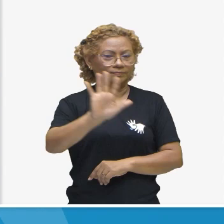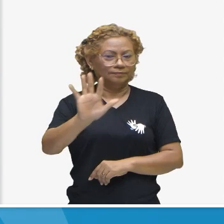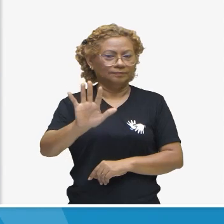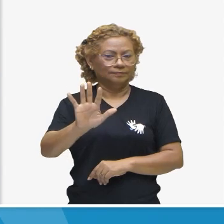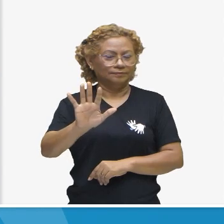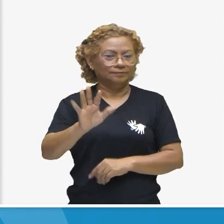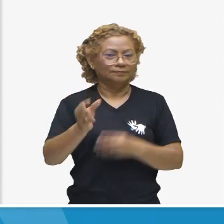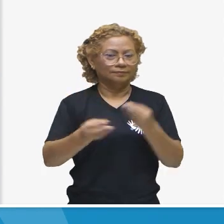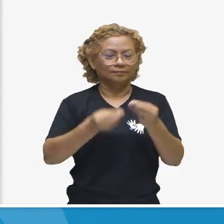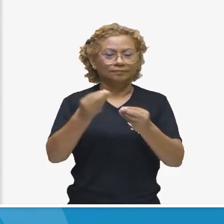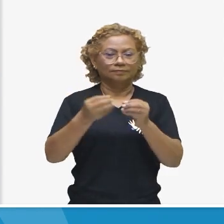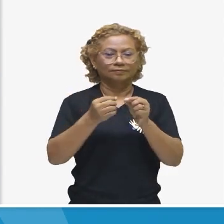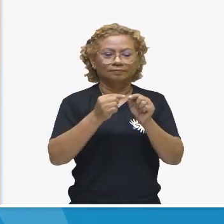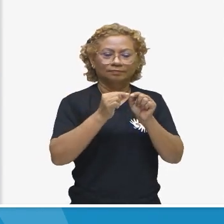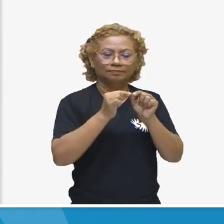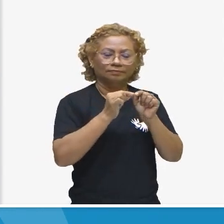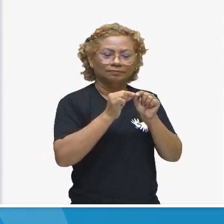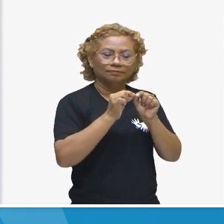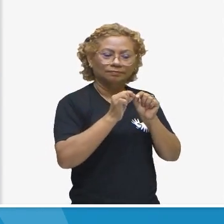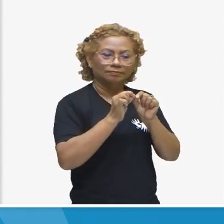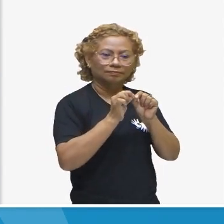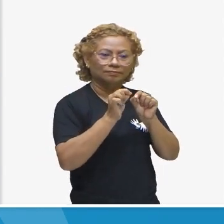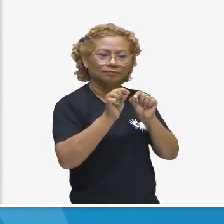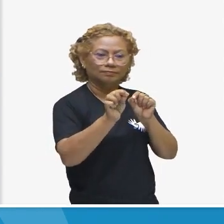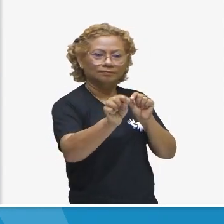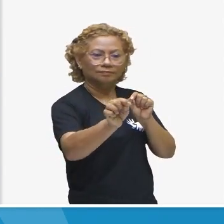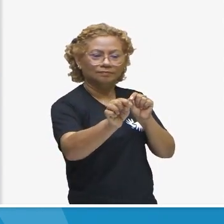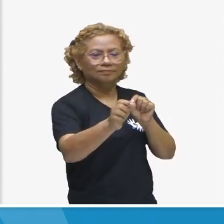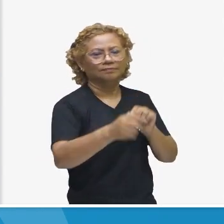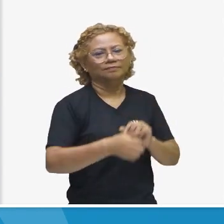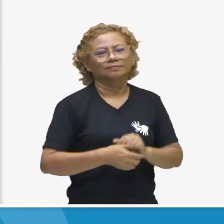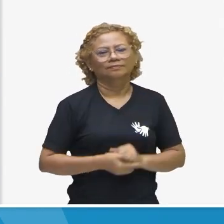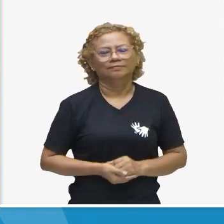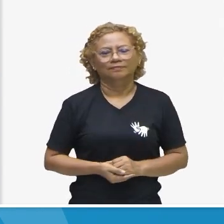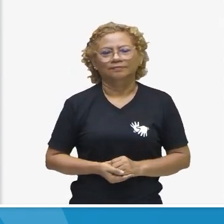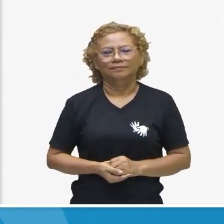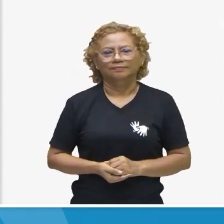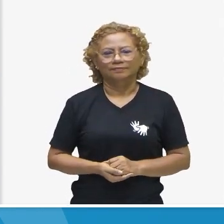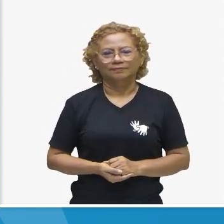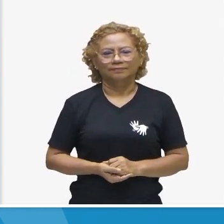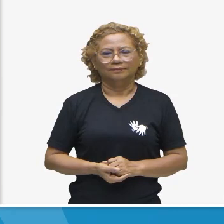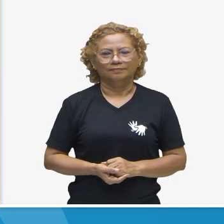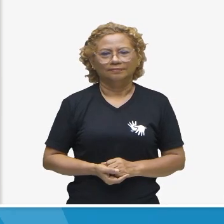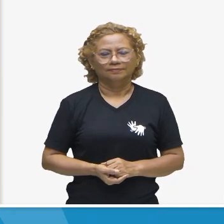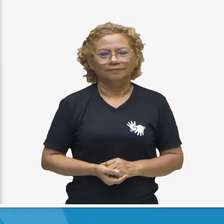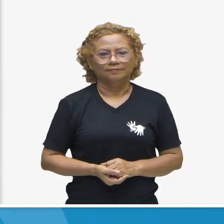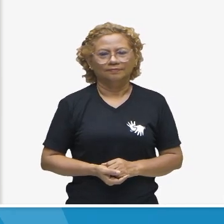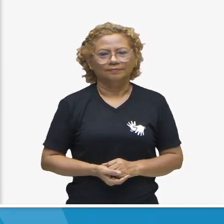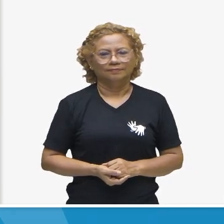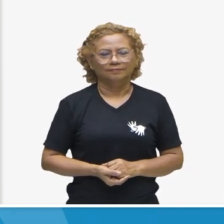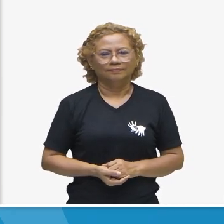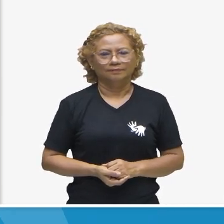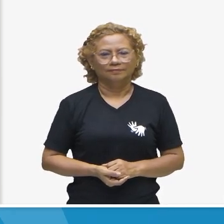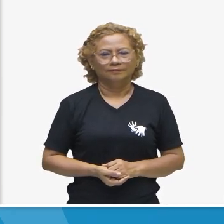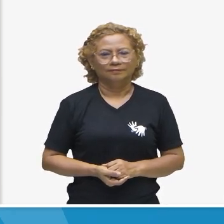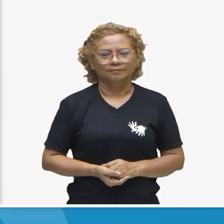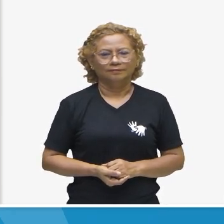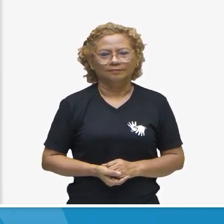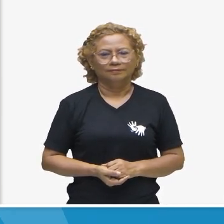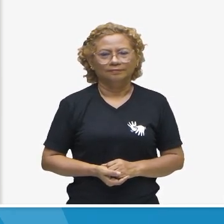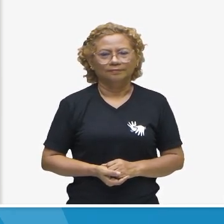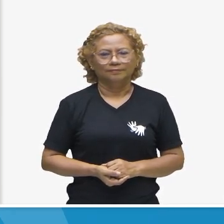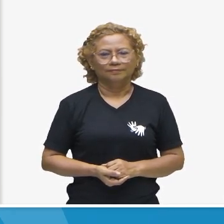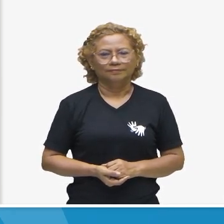se fosse uma linha reta, né? Durante todo o trajeto, ok? Vamos ali